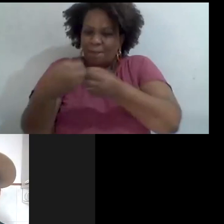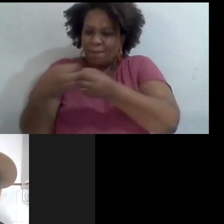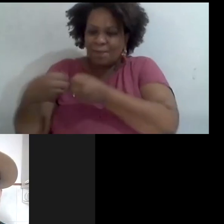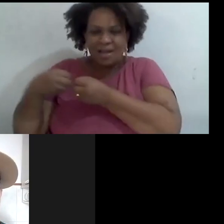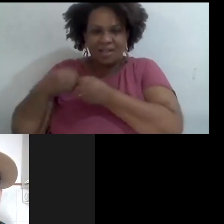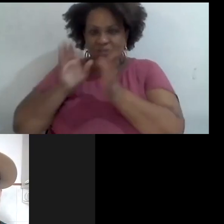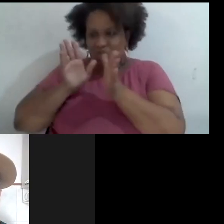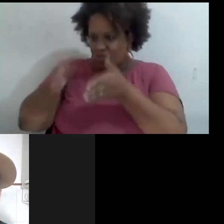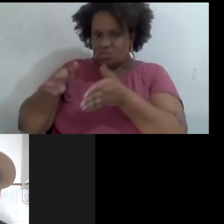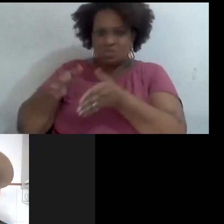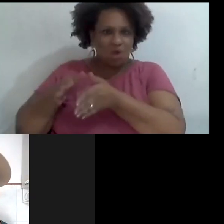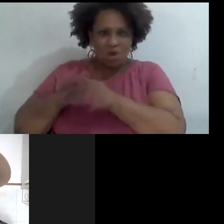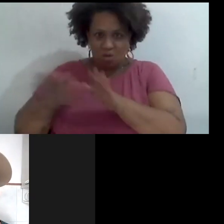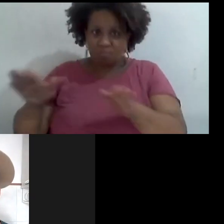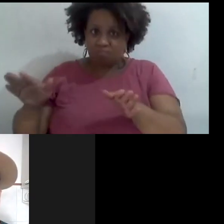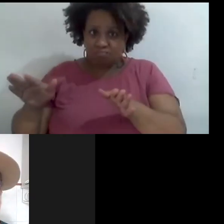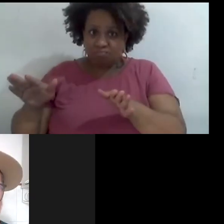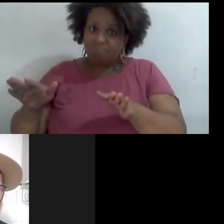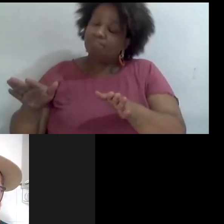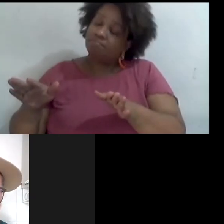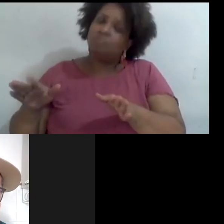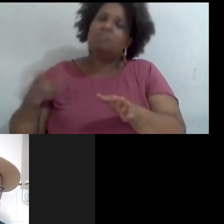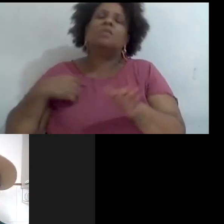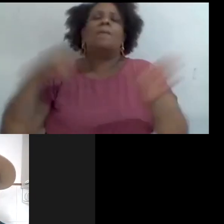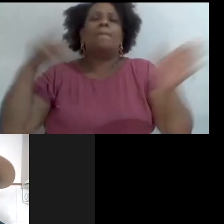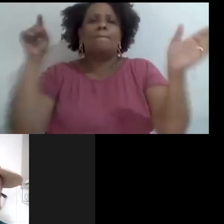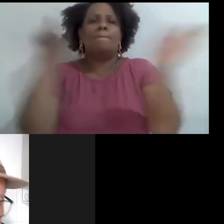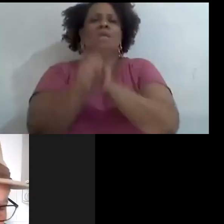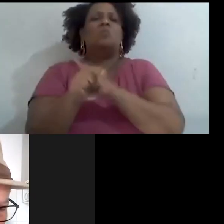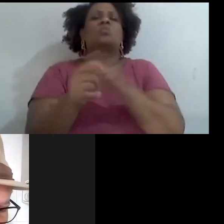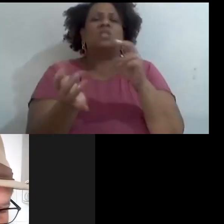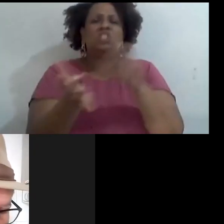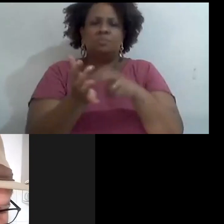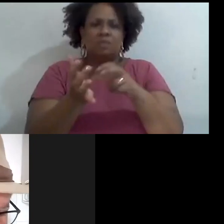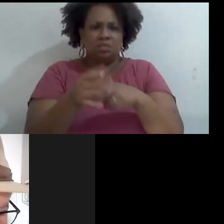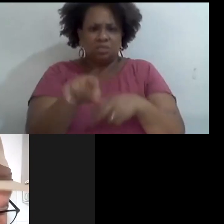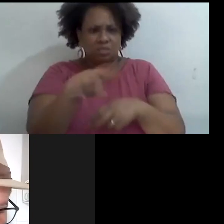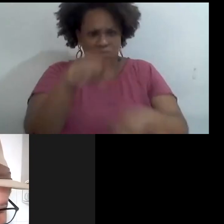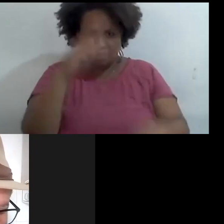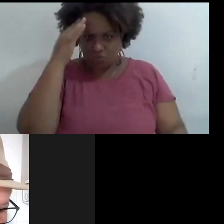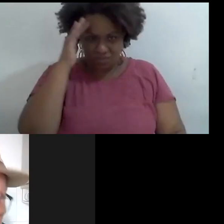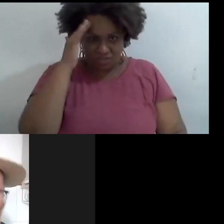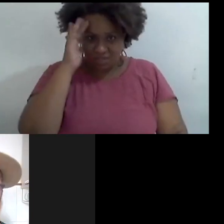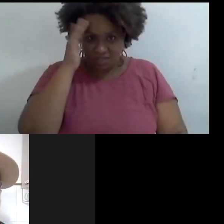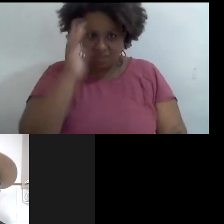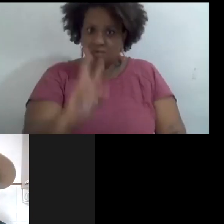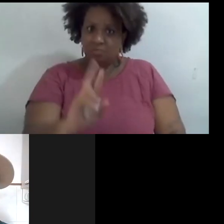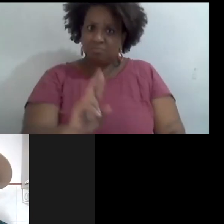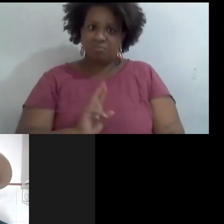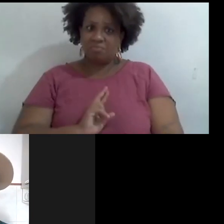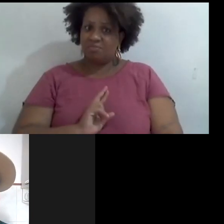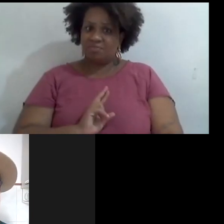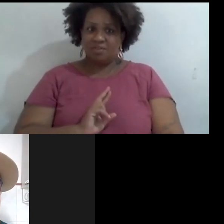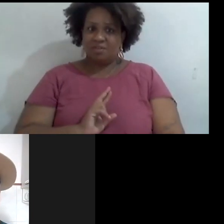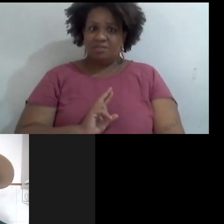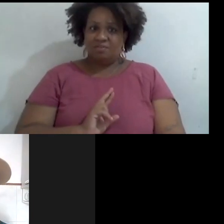Salvador. Então, assim, eu fiz uma pergunta hoje de manhã, não sei se foi entendido, porque não foi respondido. Não